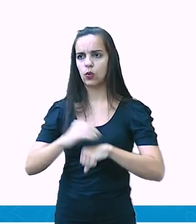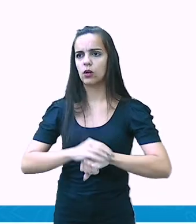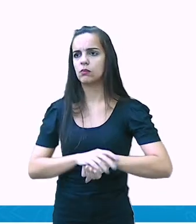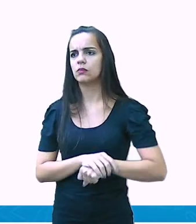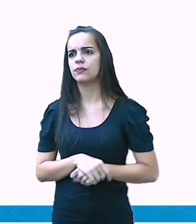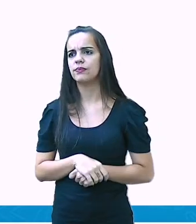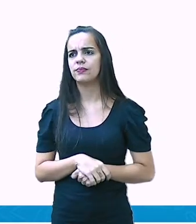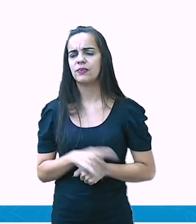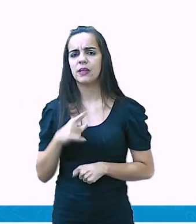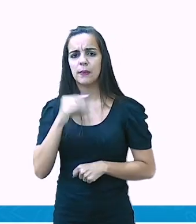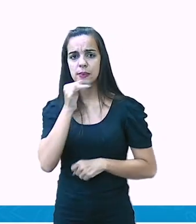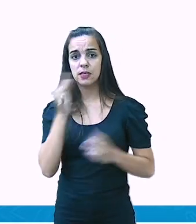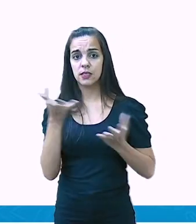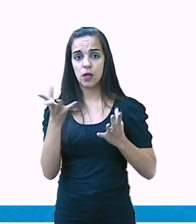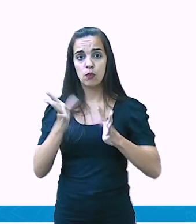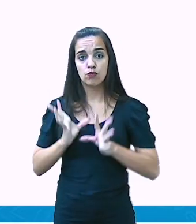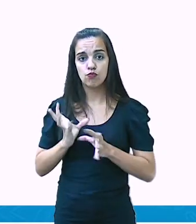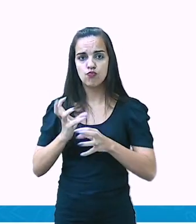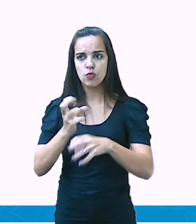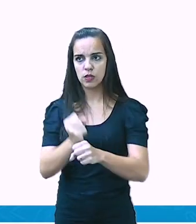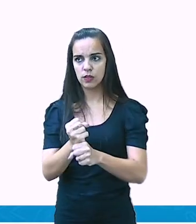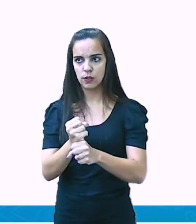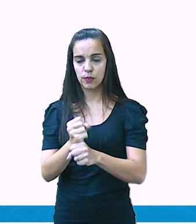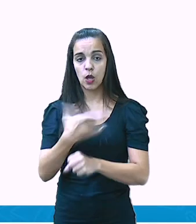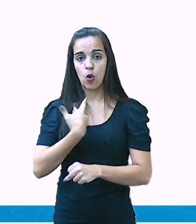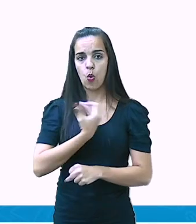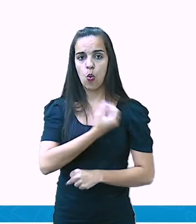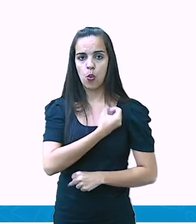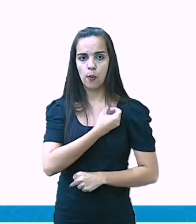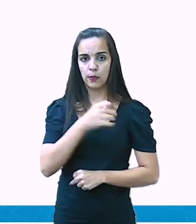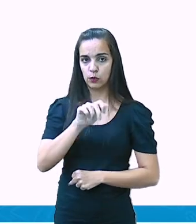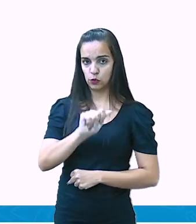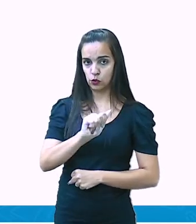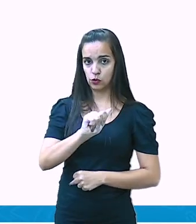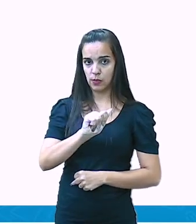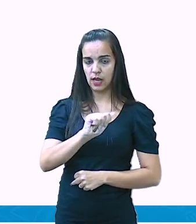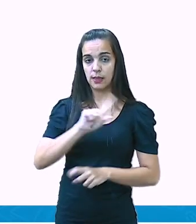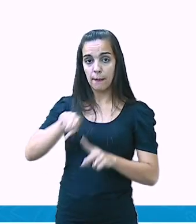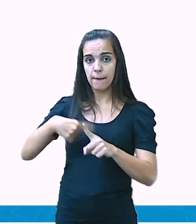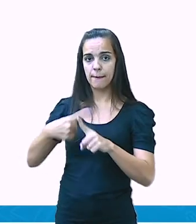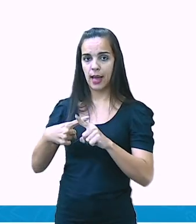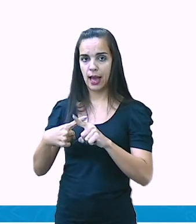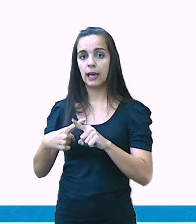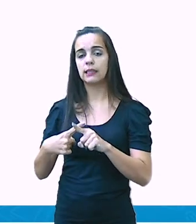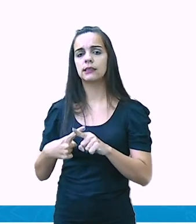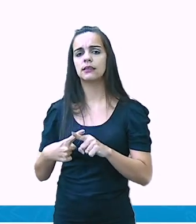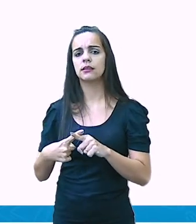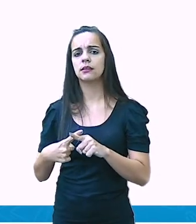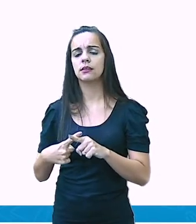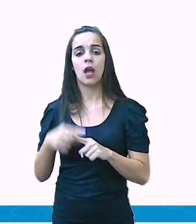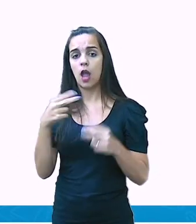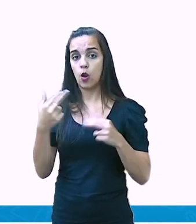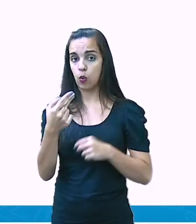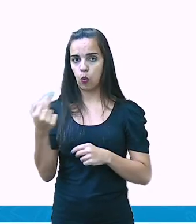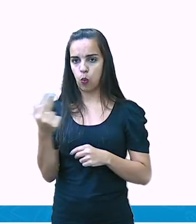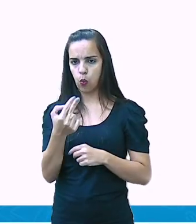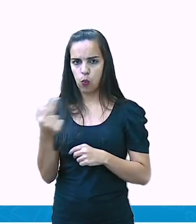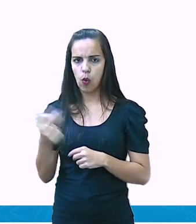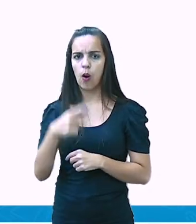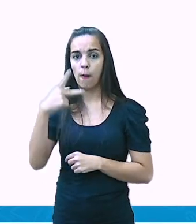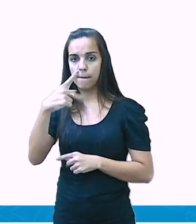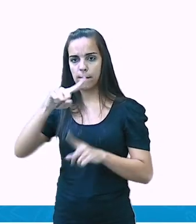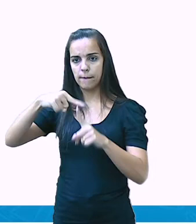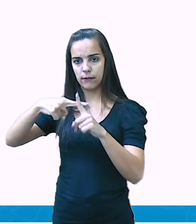eu somar o número de prótons com o número de nêutrons de um átomo, eu tenho